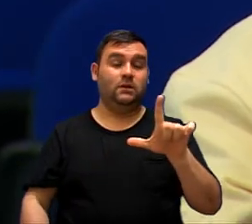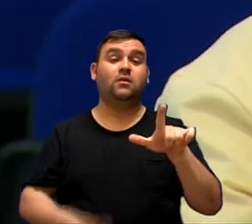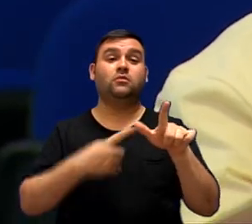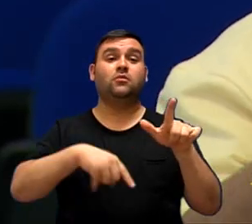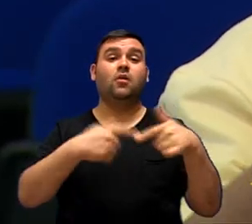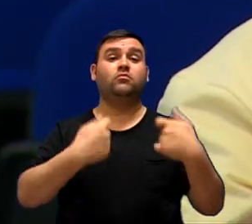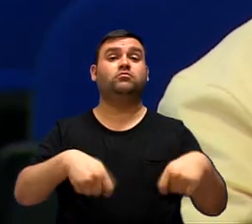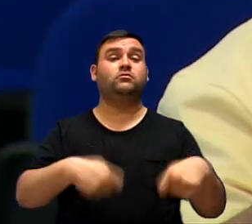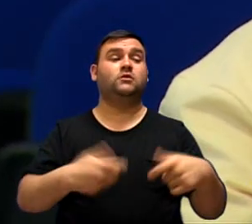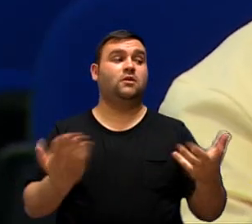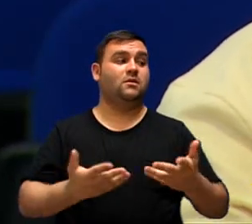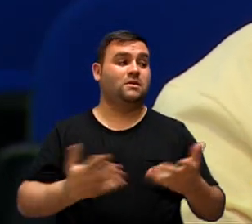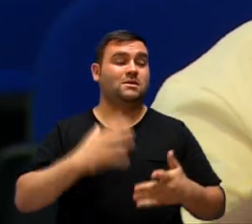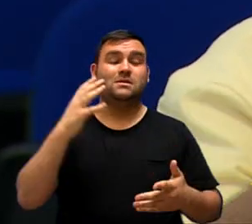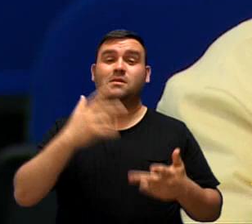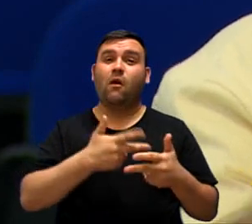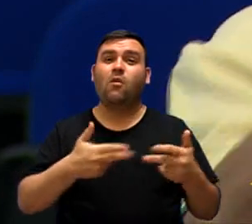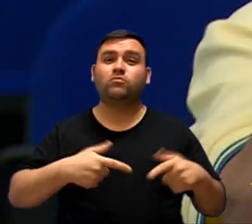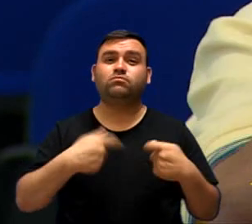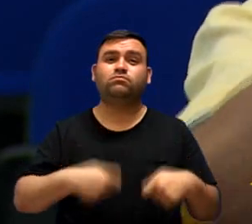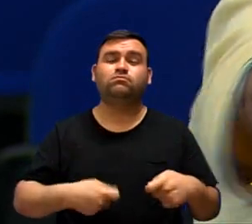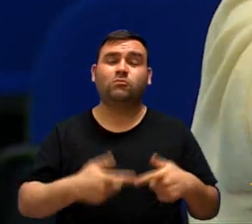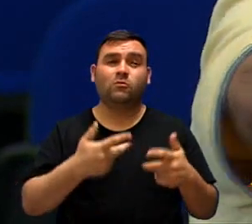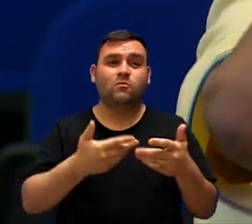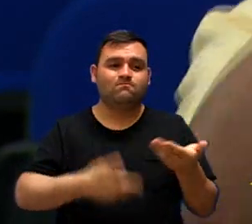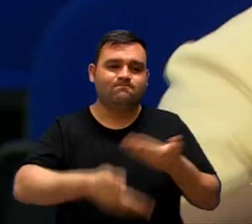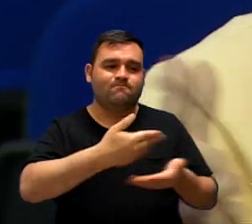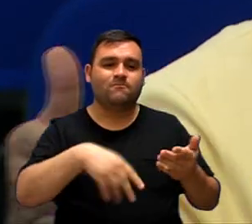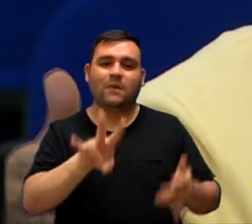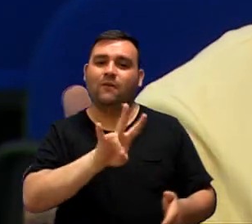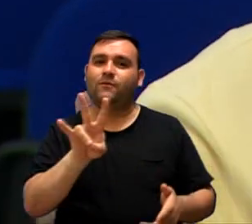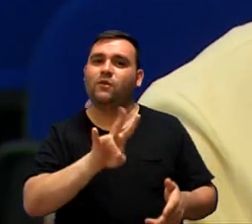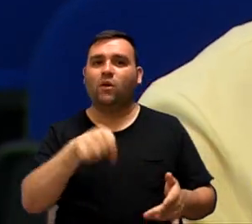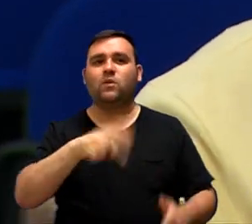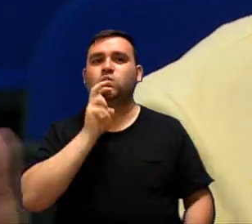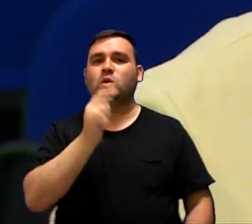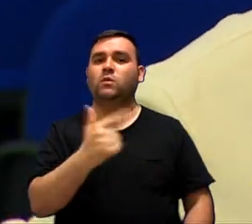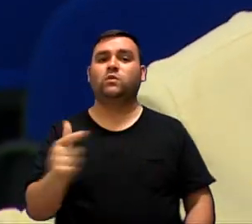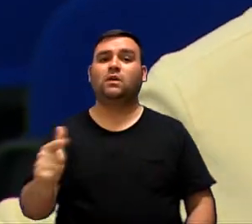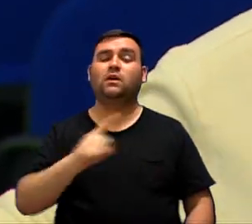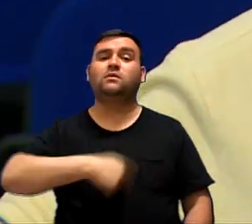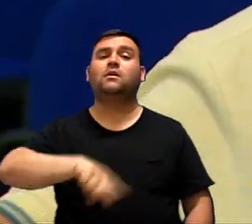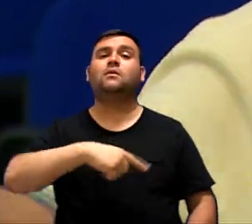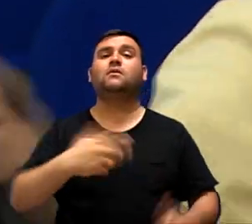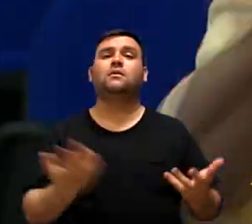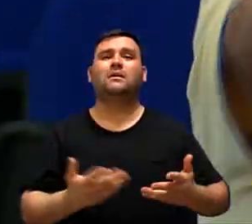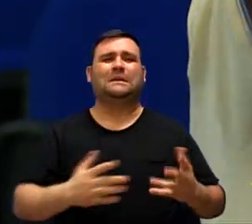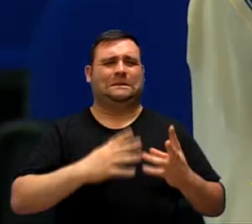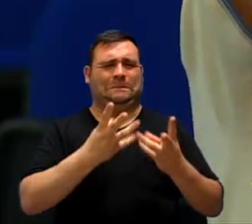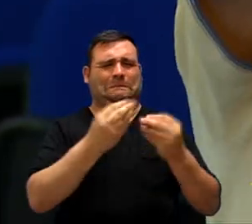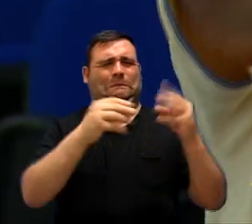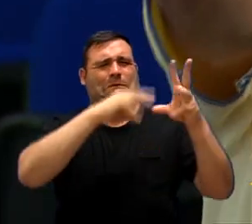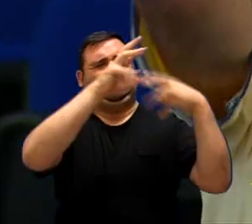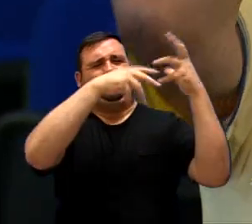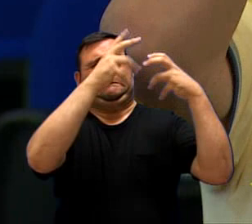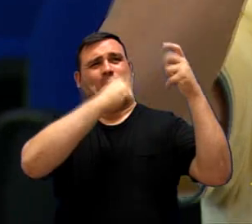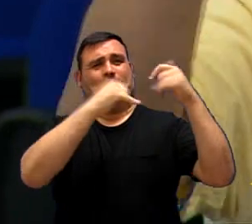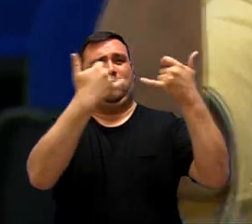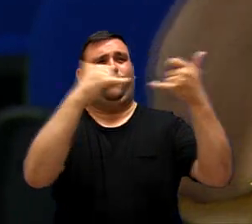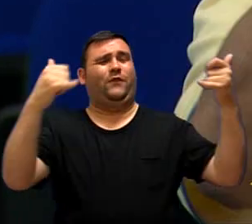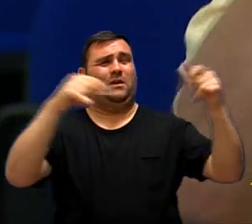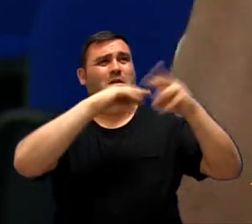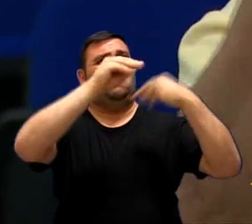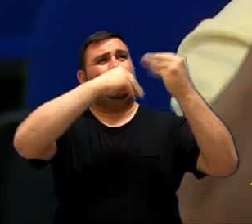nós precisaríamos fazer alguma coisa em relação àquilo que a Vivo não fez em Sorocaba. Nós estamos com um emaranhado de fios